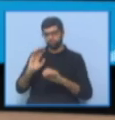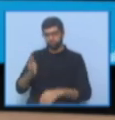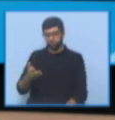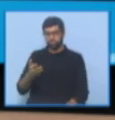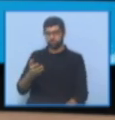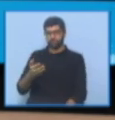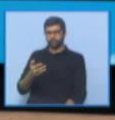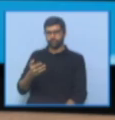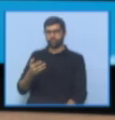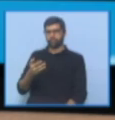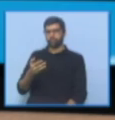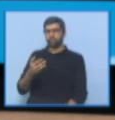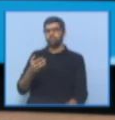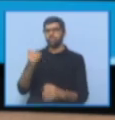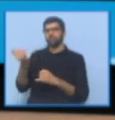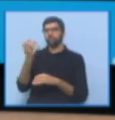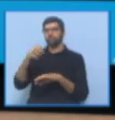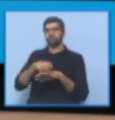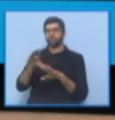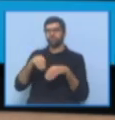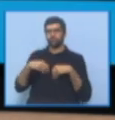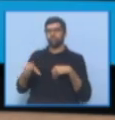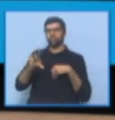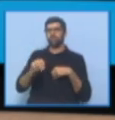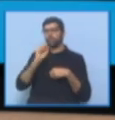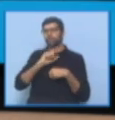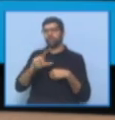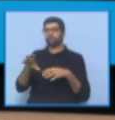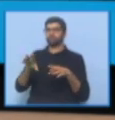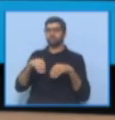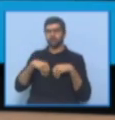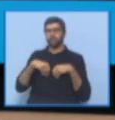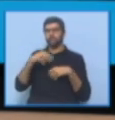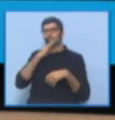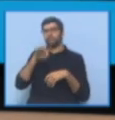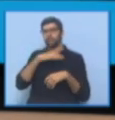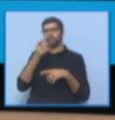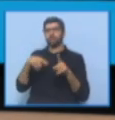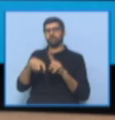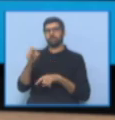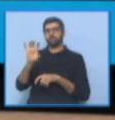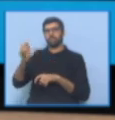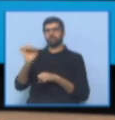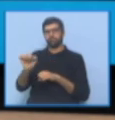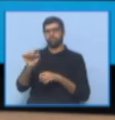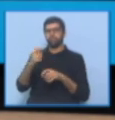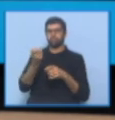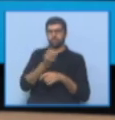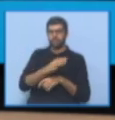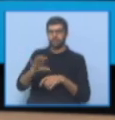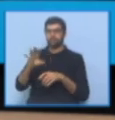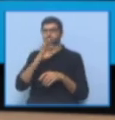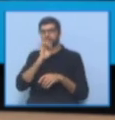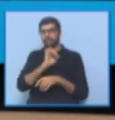de novas instituições de acolhimento que possam acolher famílias de refugiados, concretamente as crianças e os